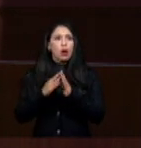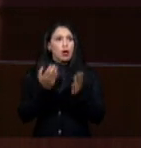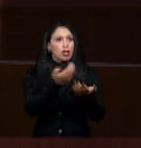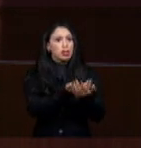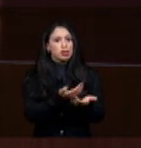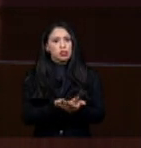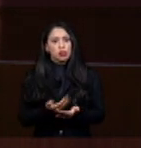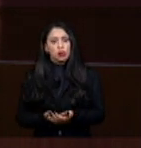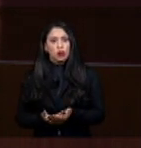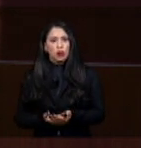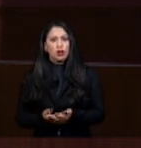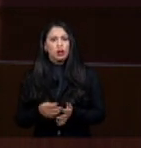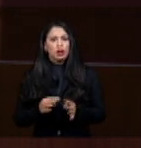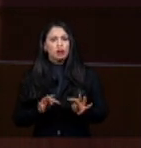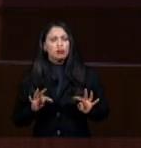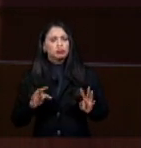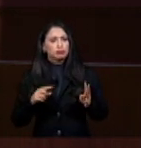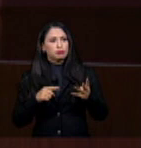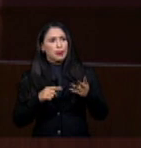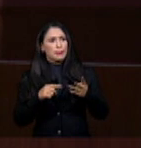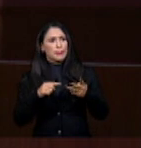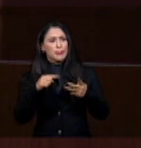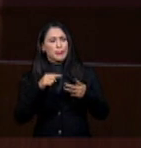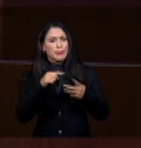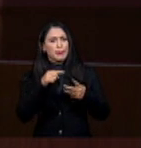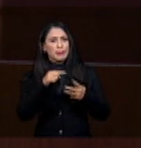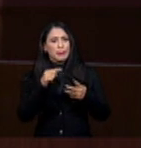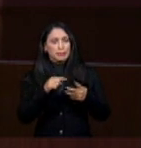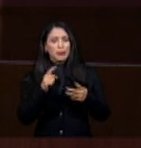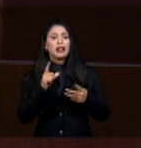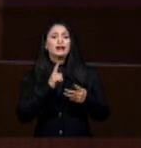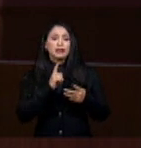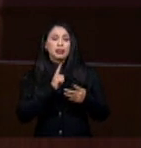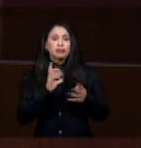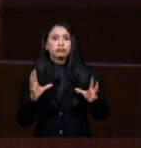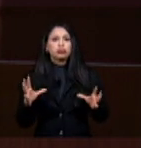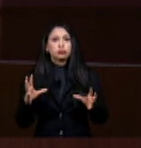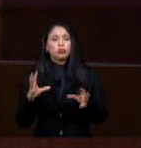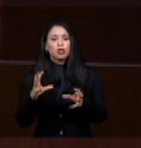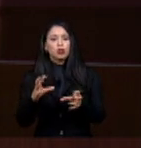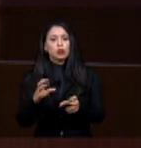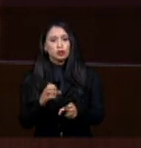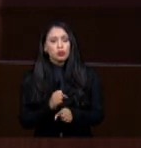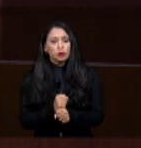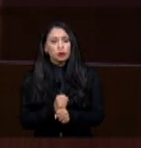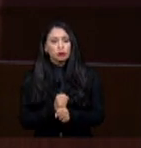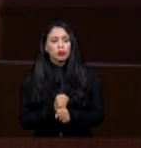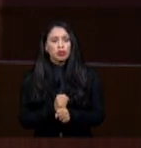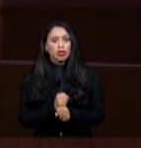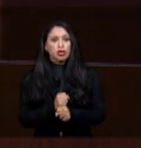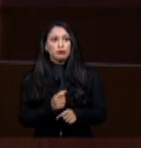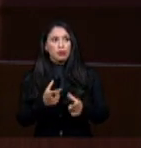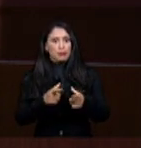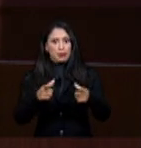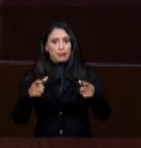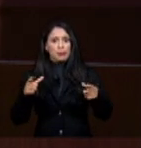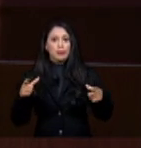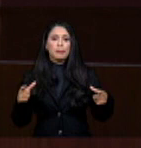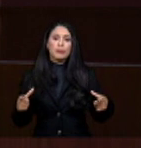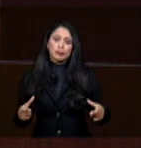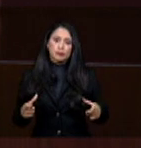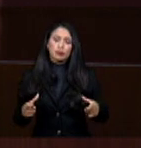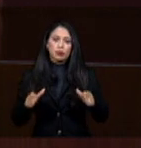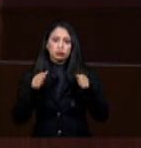escolaridade são todas todos os elementos que compõem visões mais amplas e